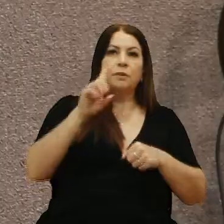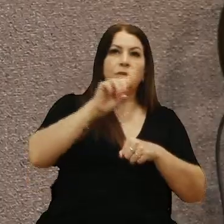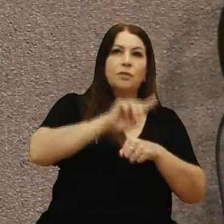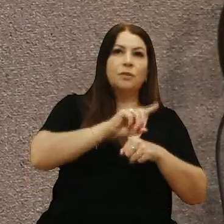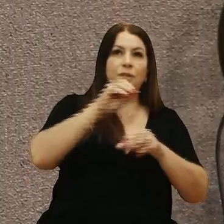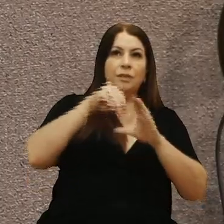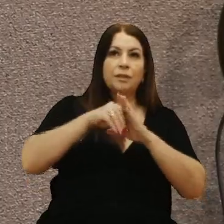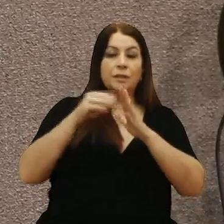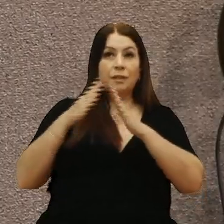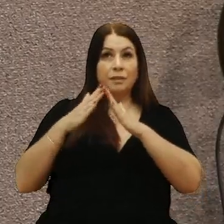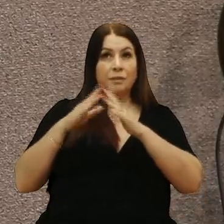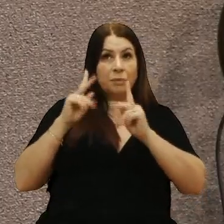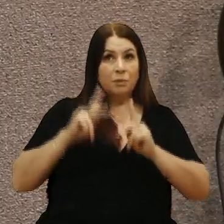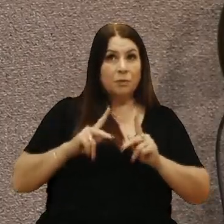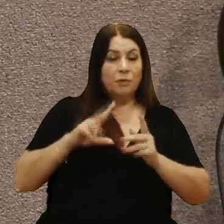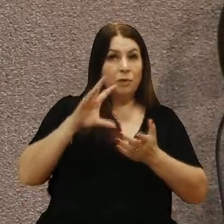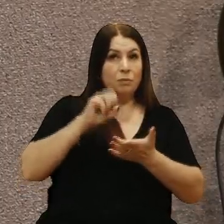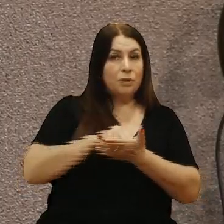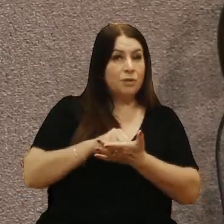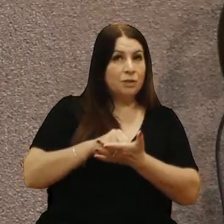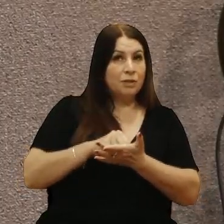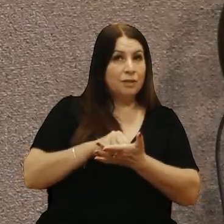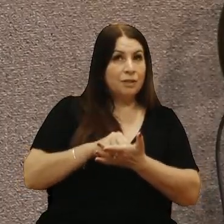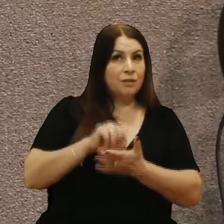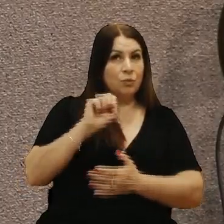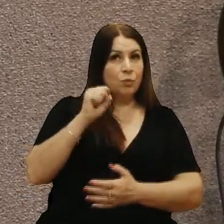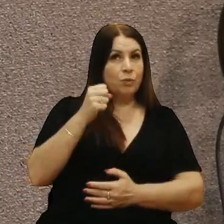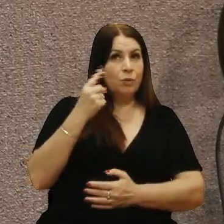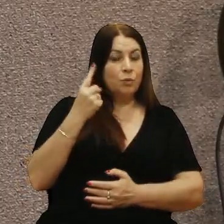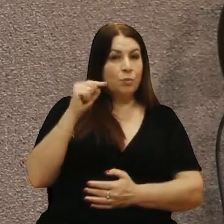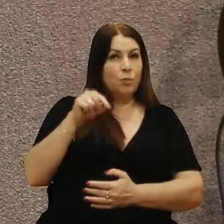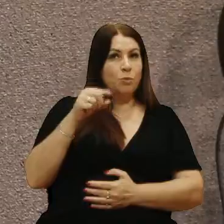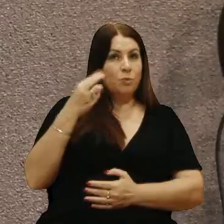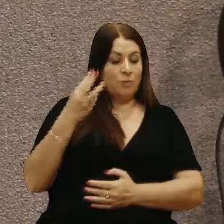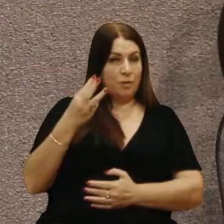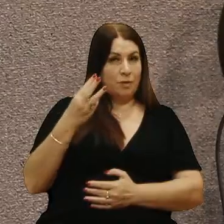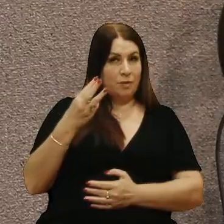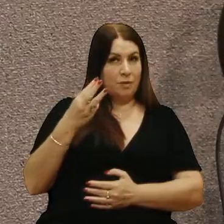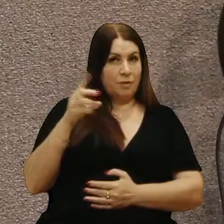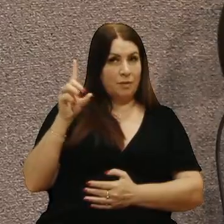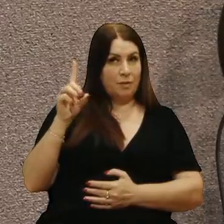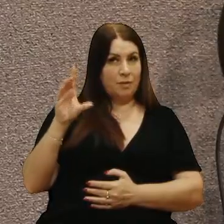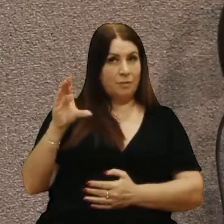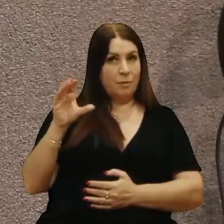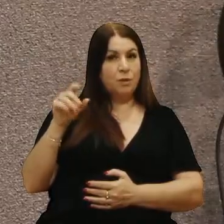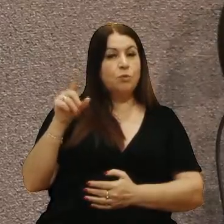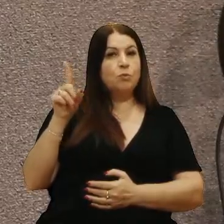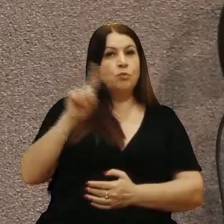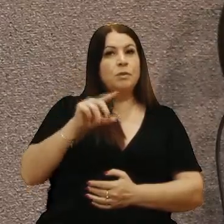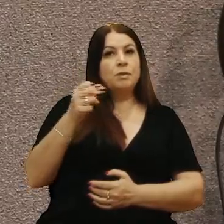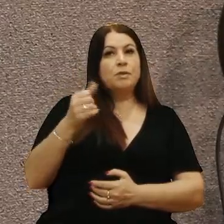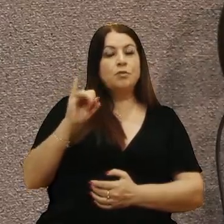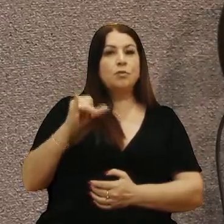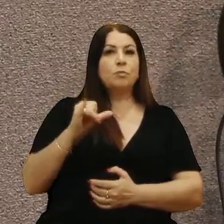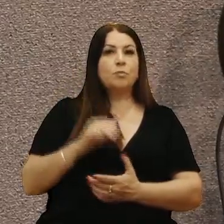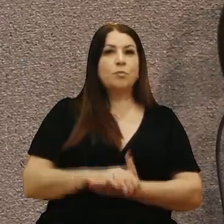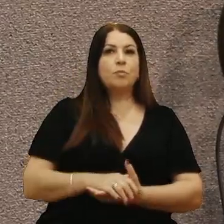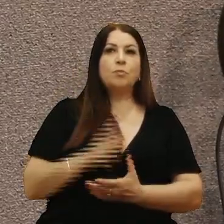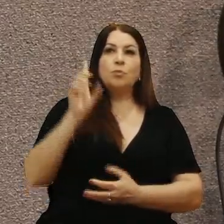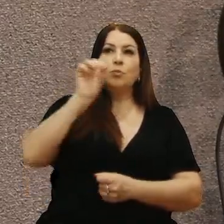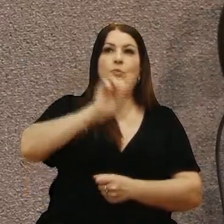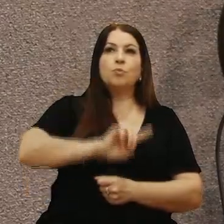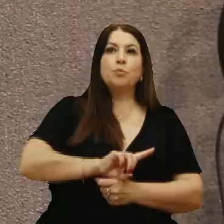da residência da pessoa, foi registrado 81,3 decibéis, no dia 6 de julho. E no outro